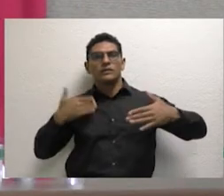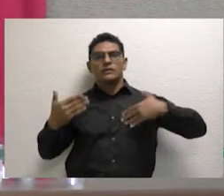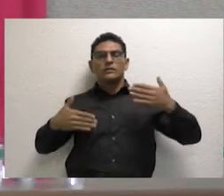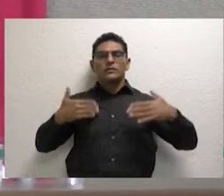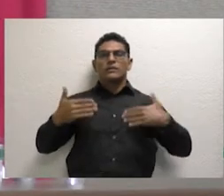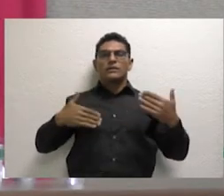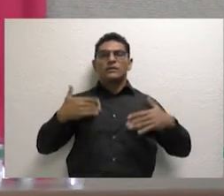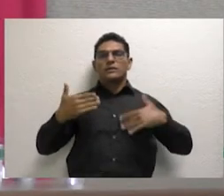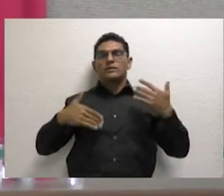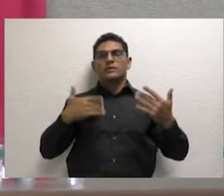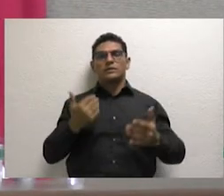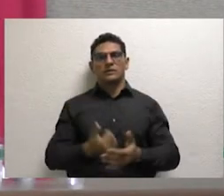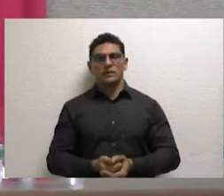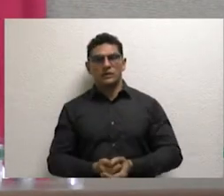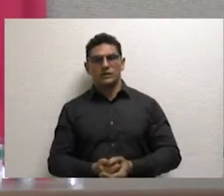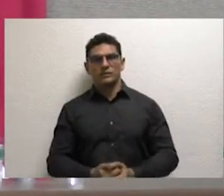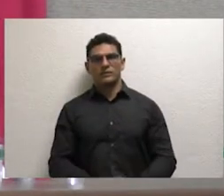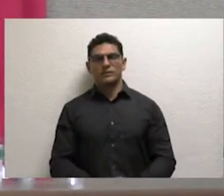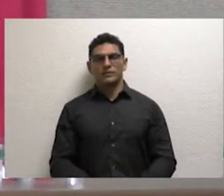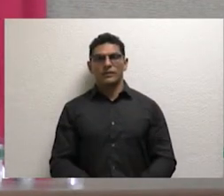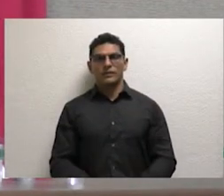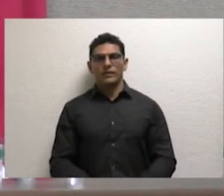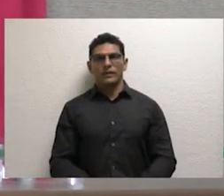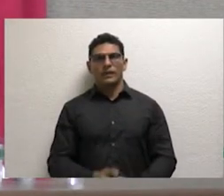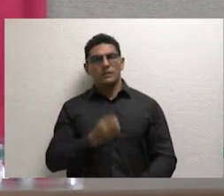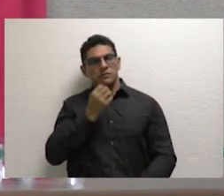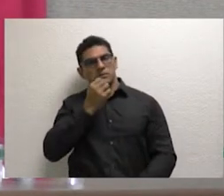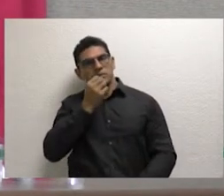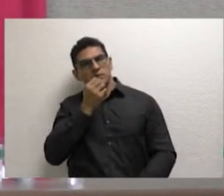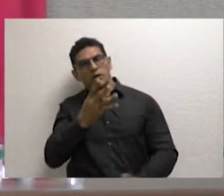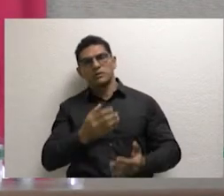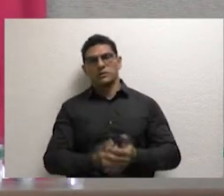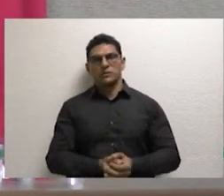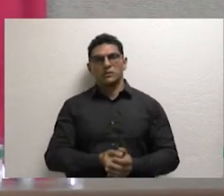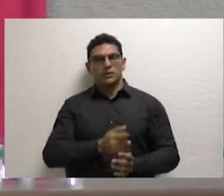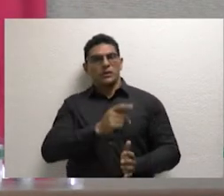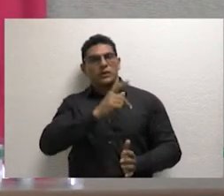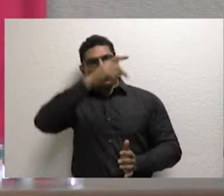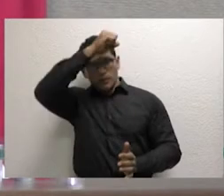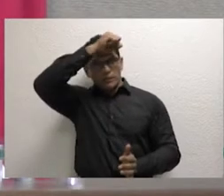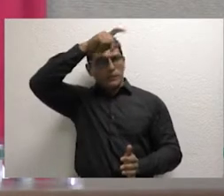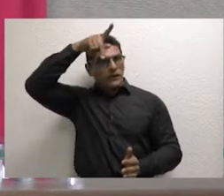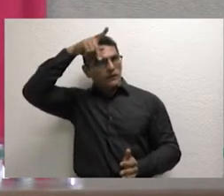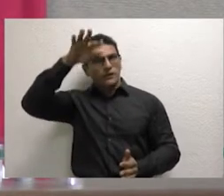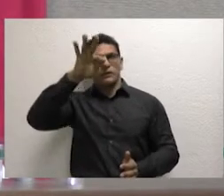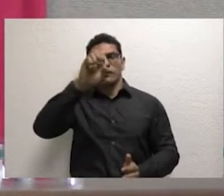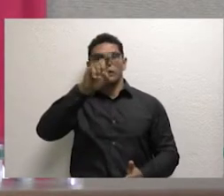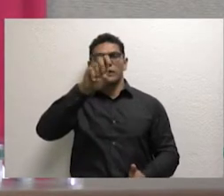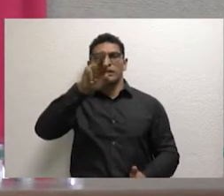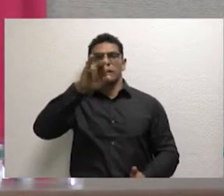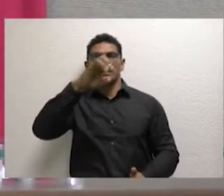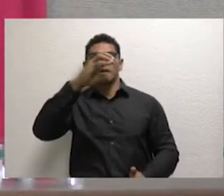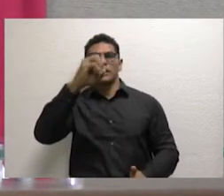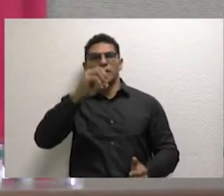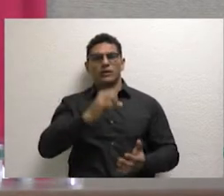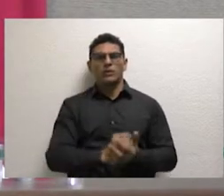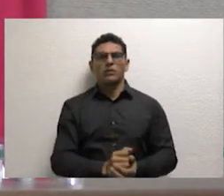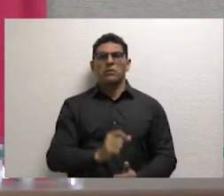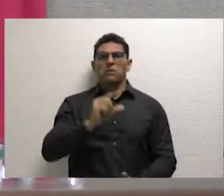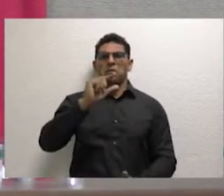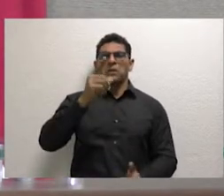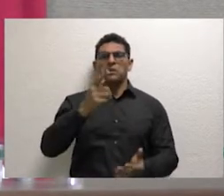Novo Ayrão está caminhando bem sob a gestão do prefeito Frederico. Em pouco tempo de mandato tem